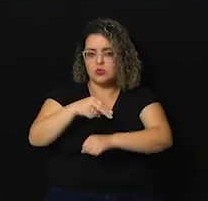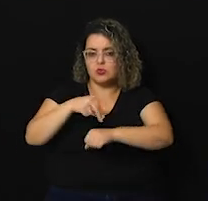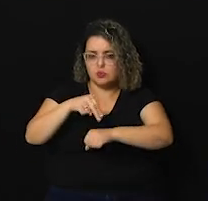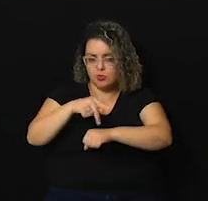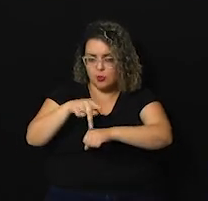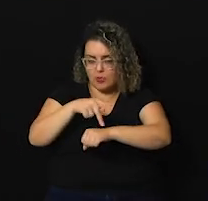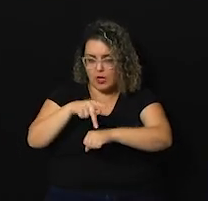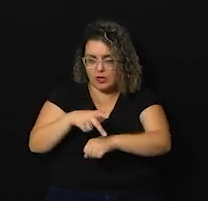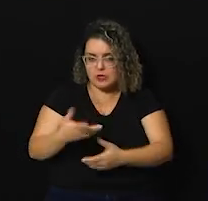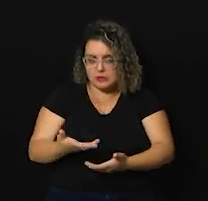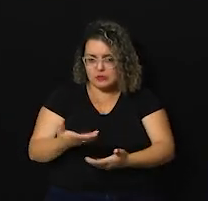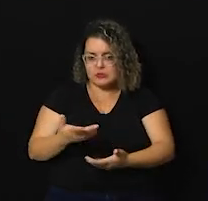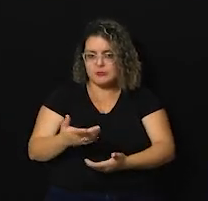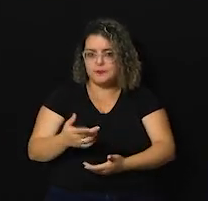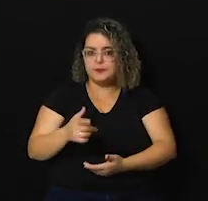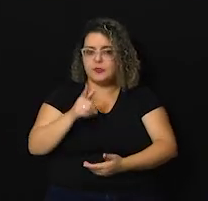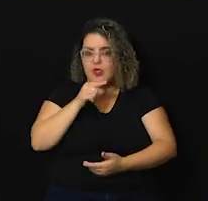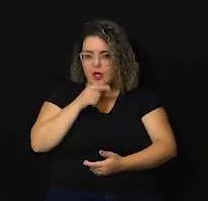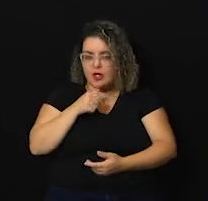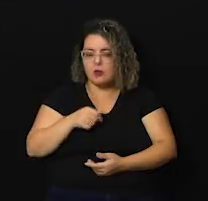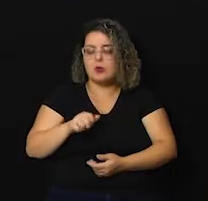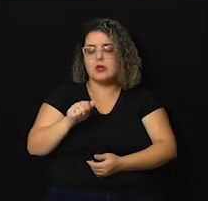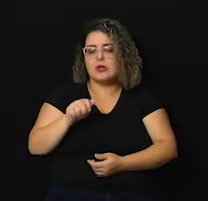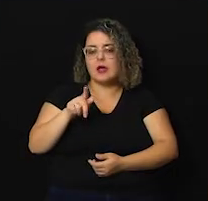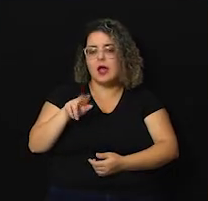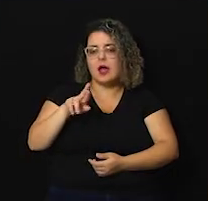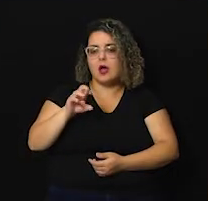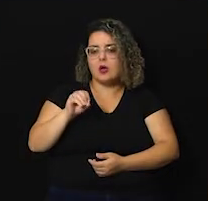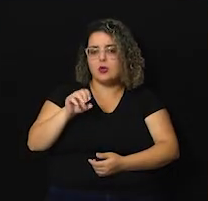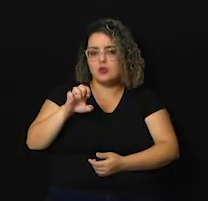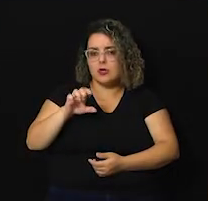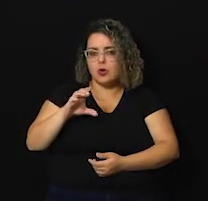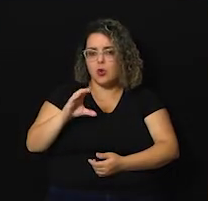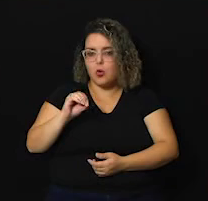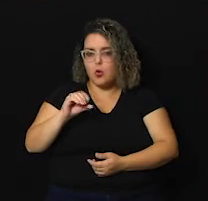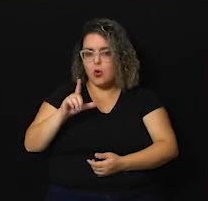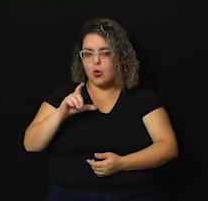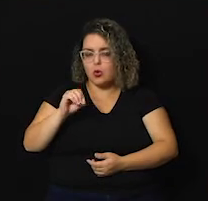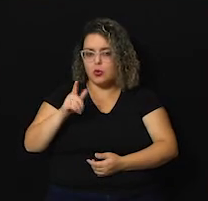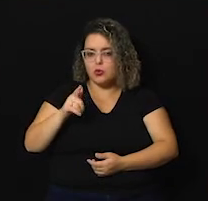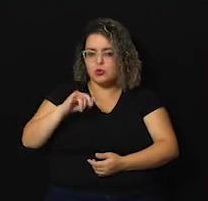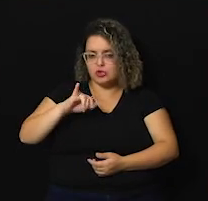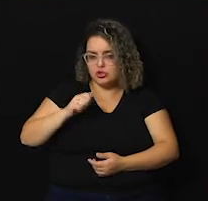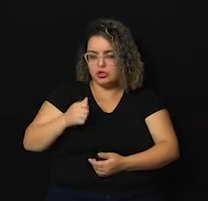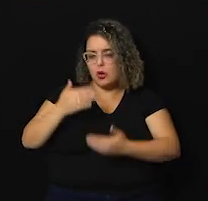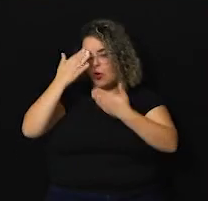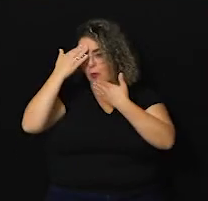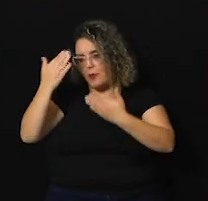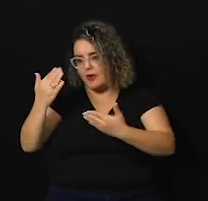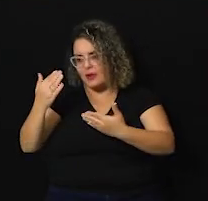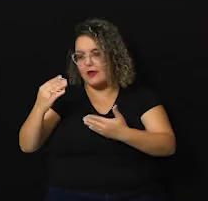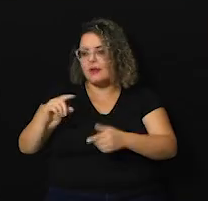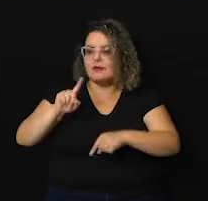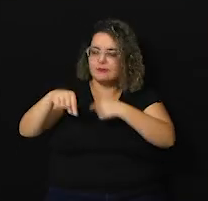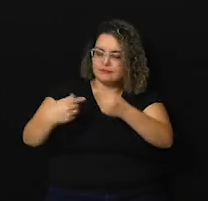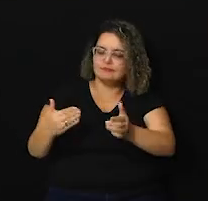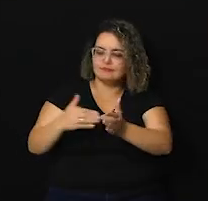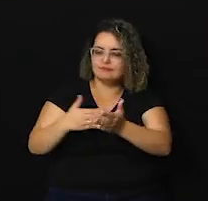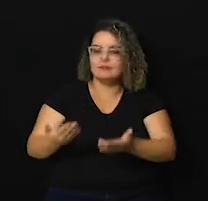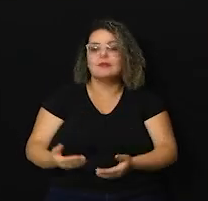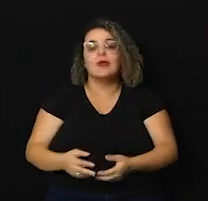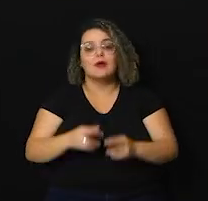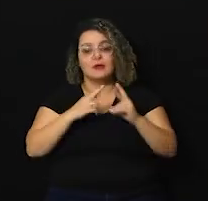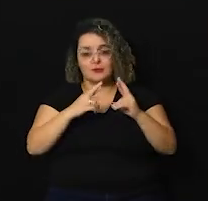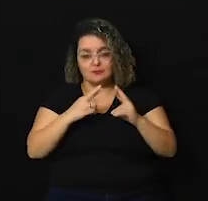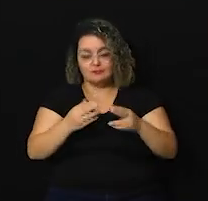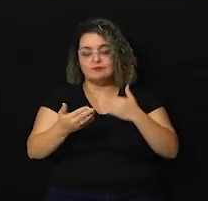e Agroecologia. Muito obrigada pela sua entrevista e até uma próxima oportunidade. Obrigado a vocês e eu espero que